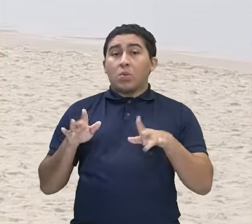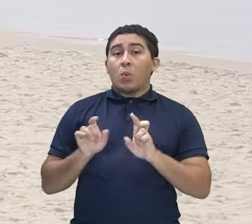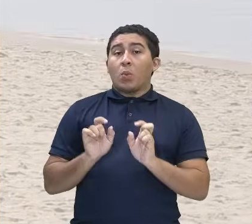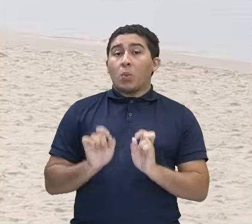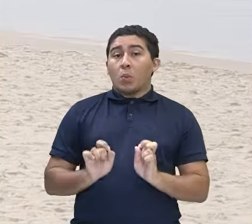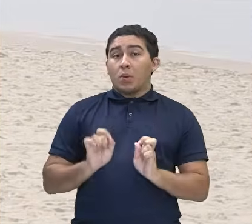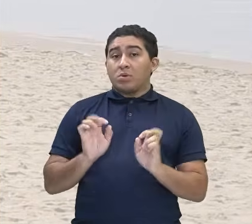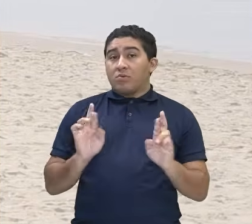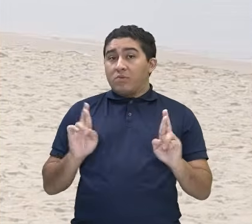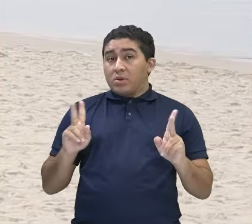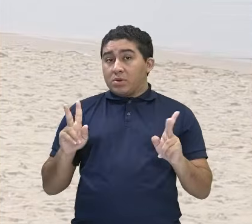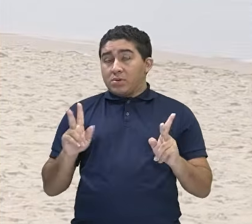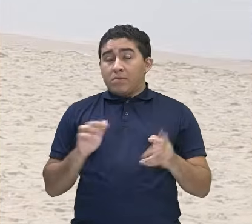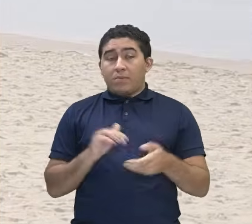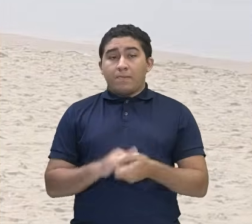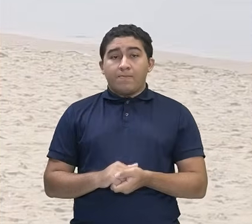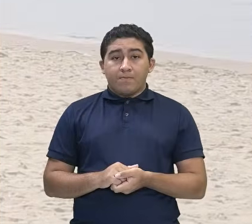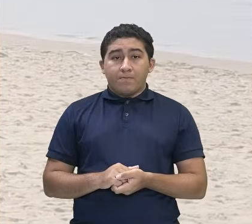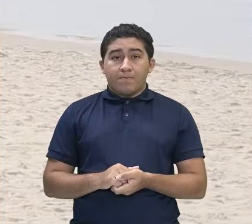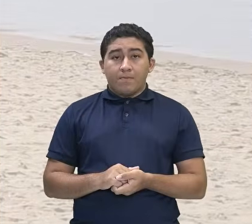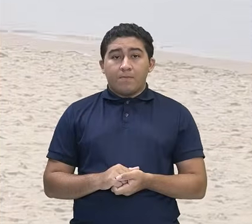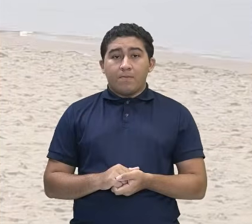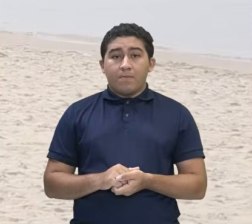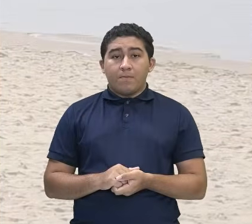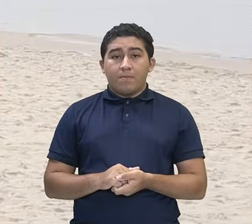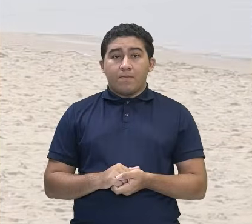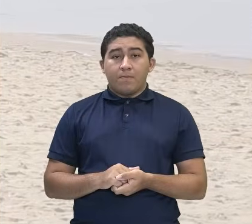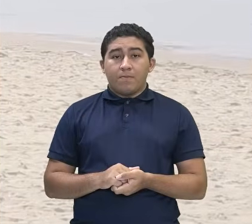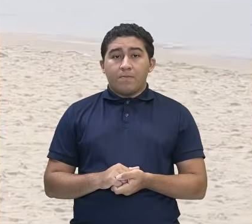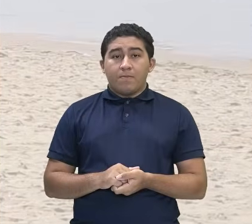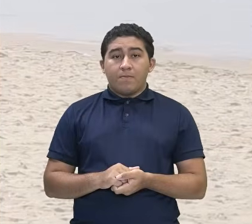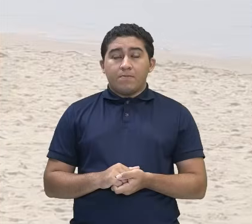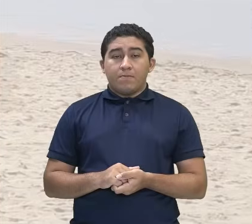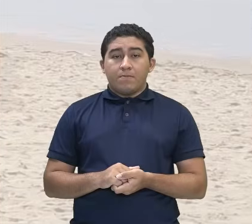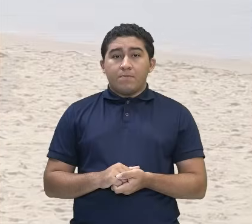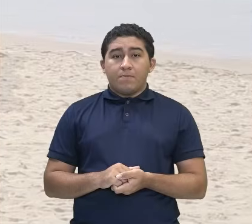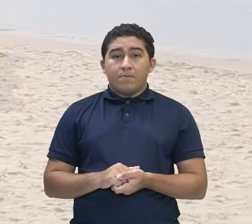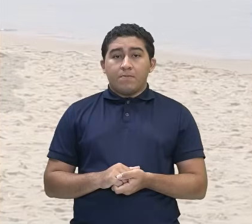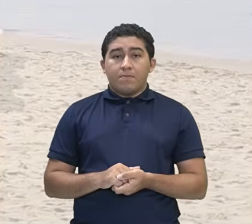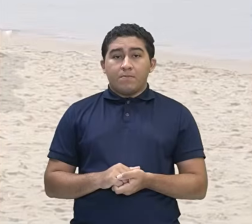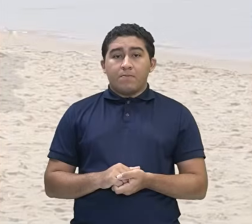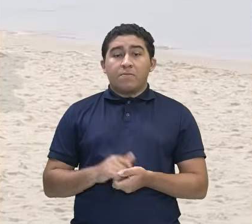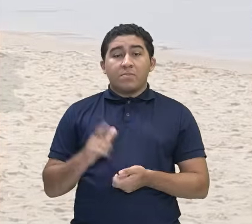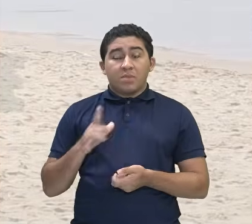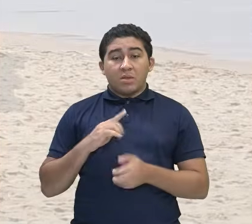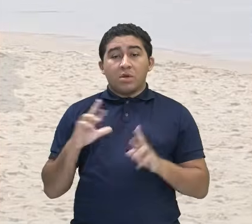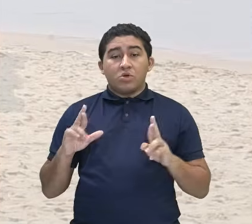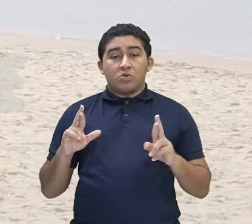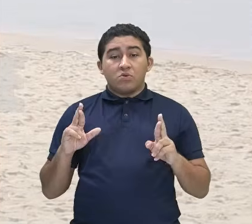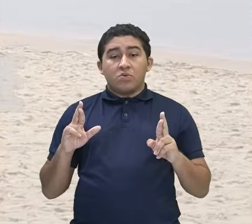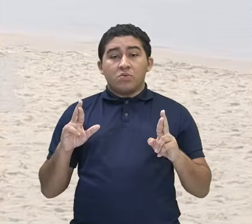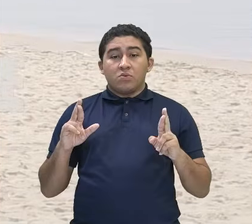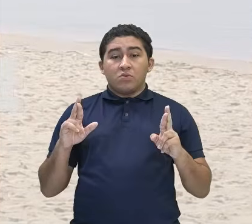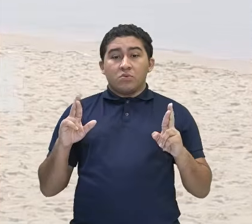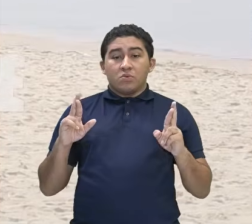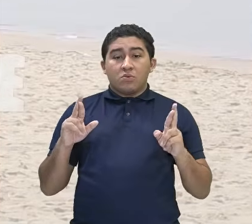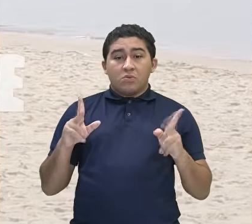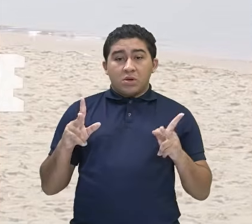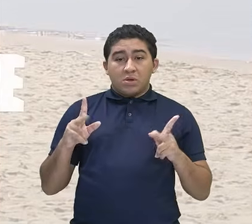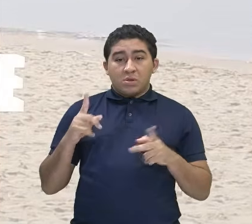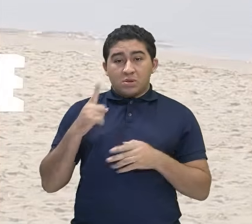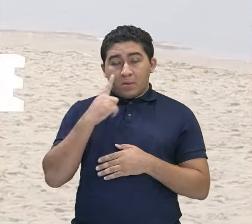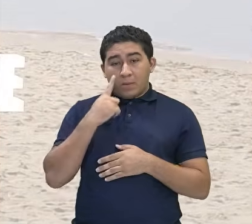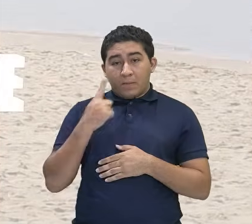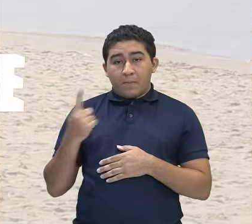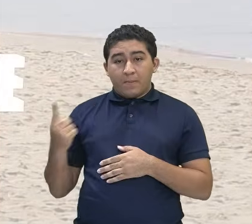diferença? Existe realmente essa diferença entre tempo e clima? Será que realmente